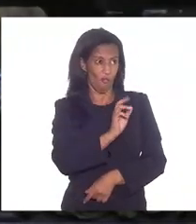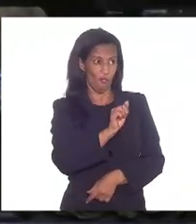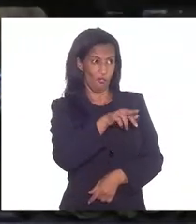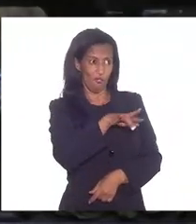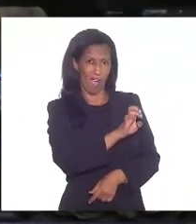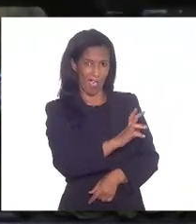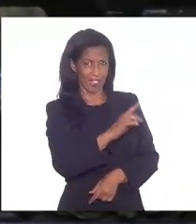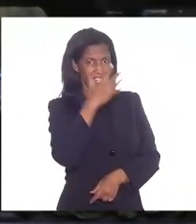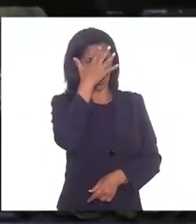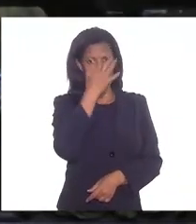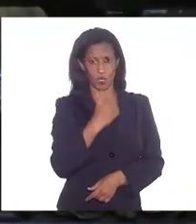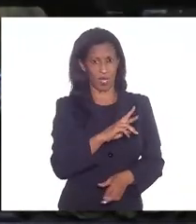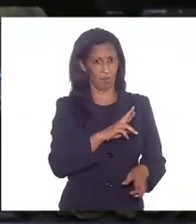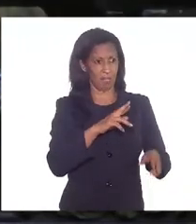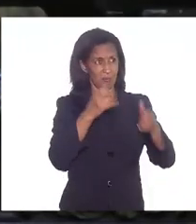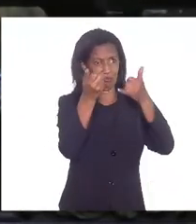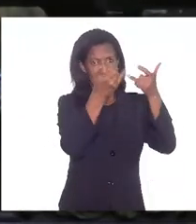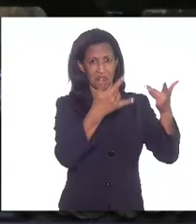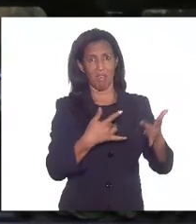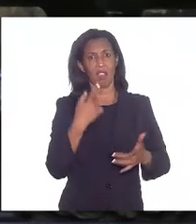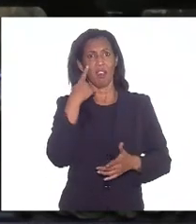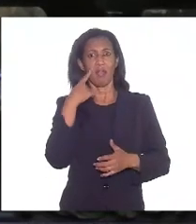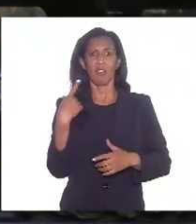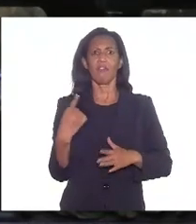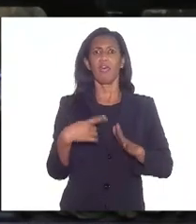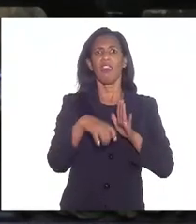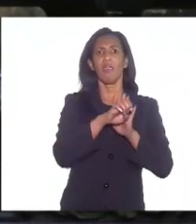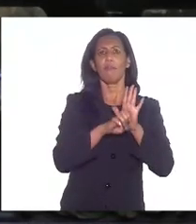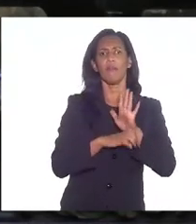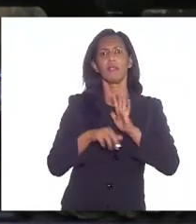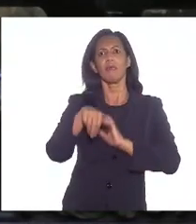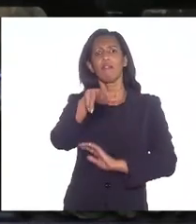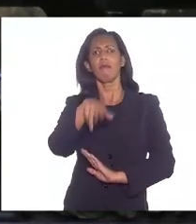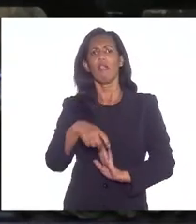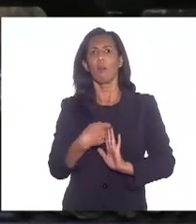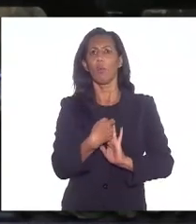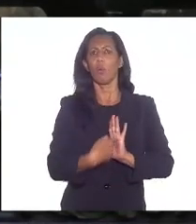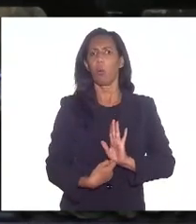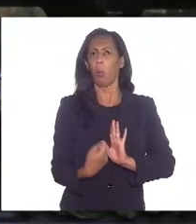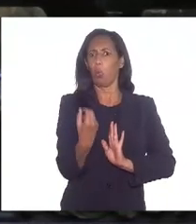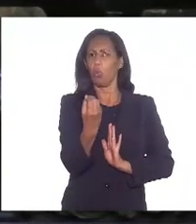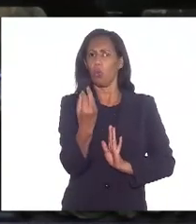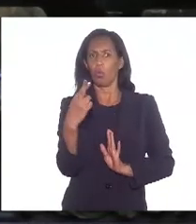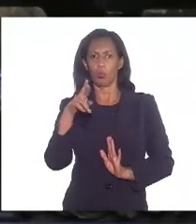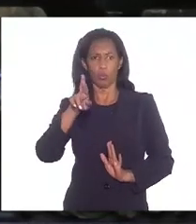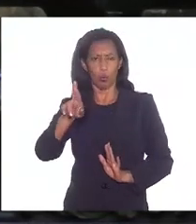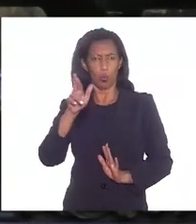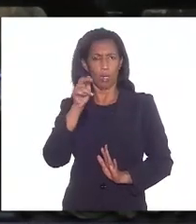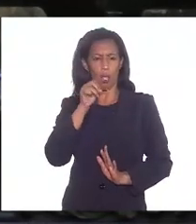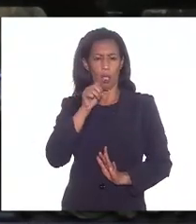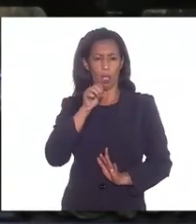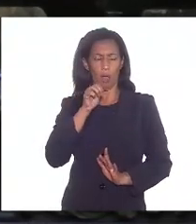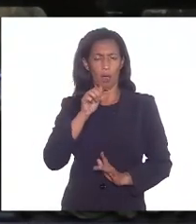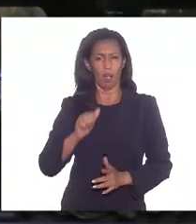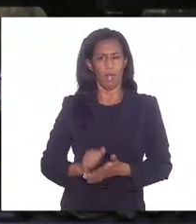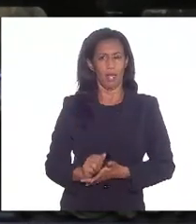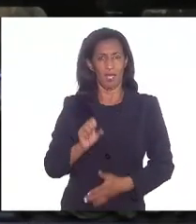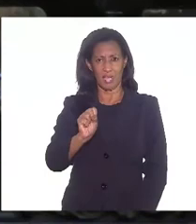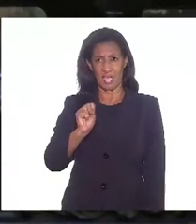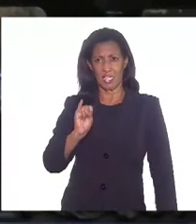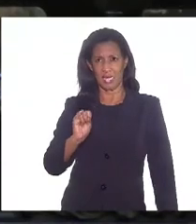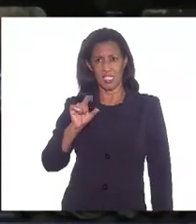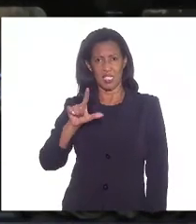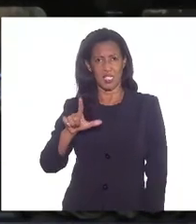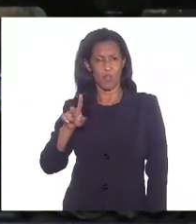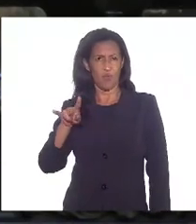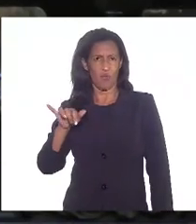das discussões para ver quem foi a emenda. E, evidentemente, a doutora Silvia Dapote já disse